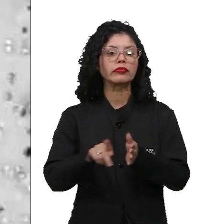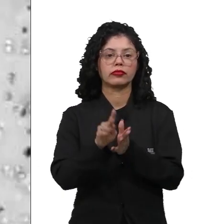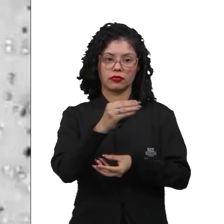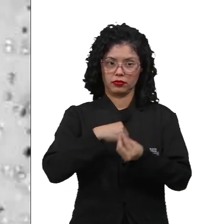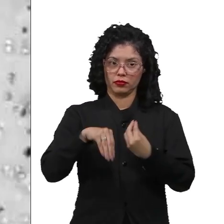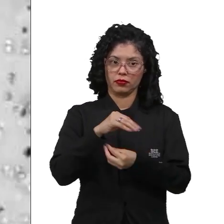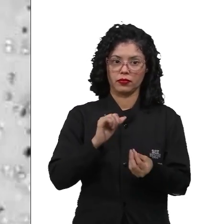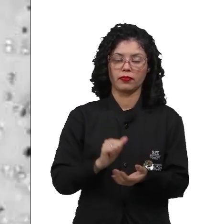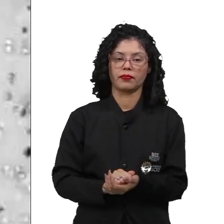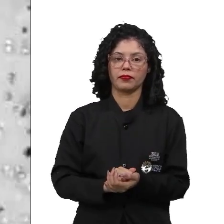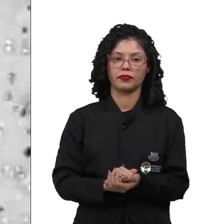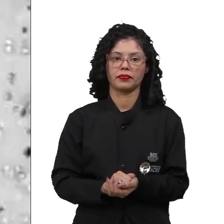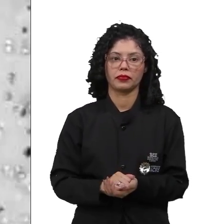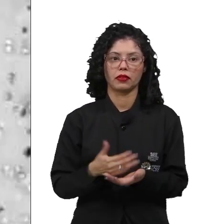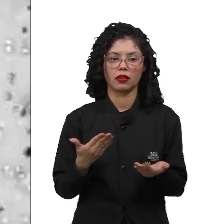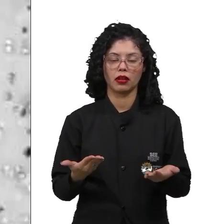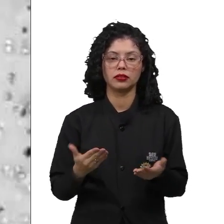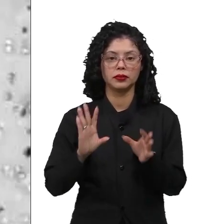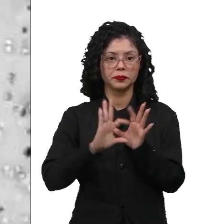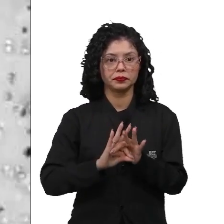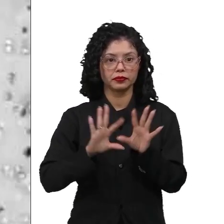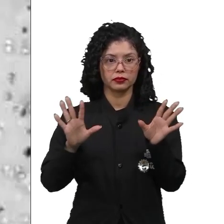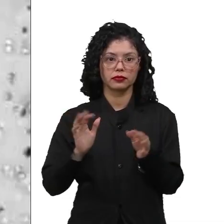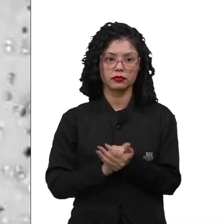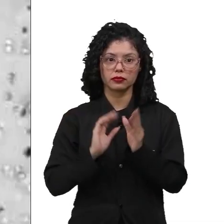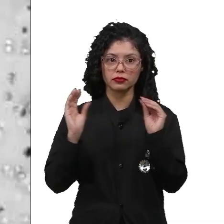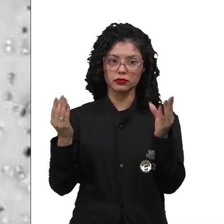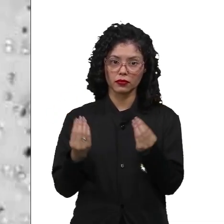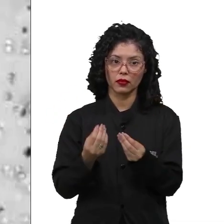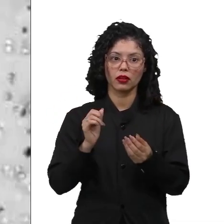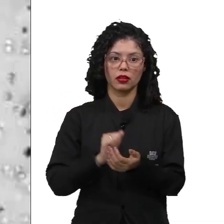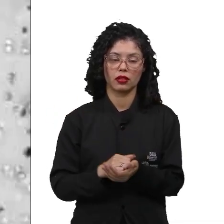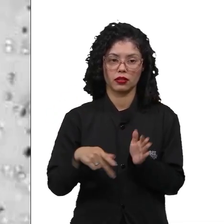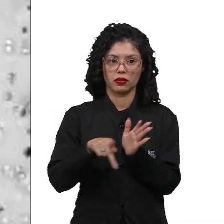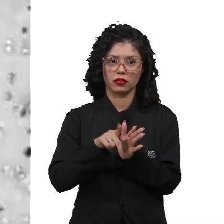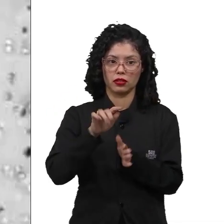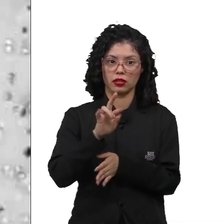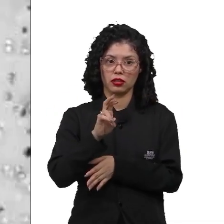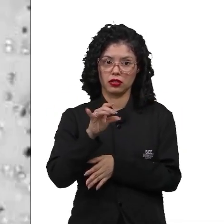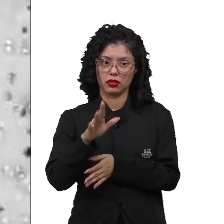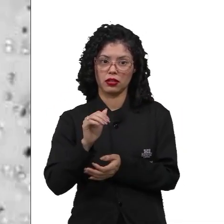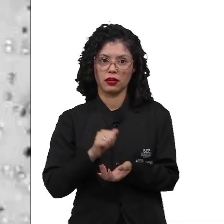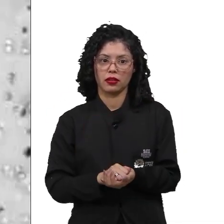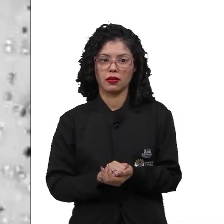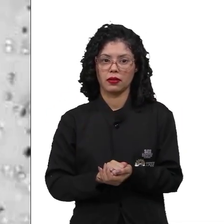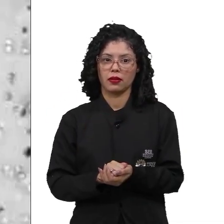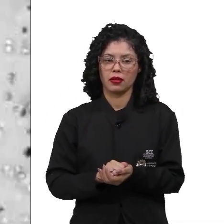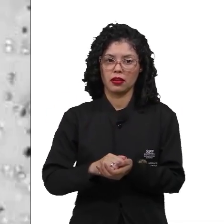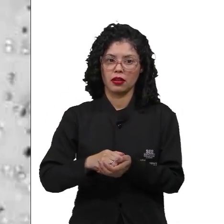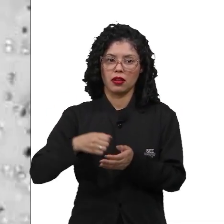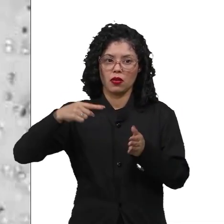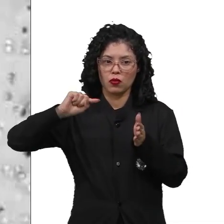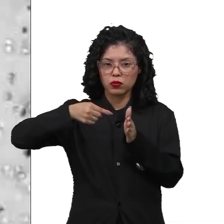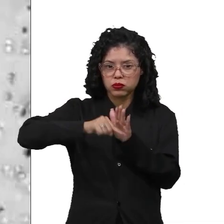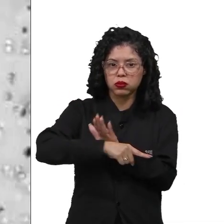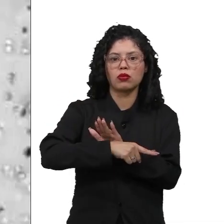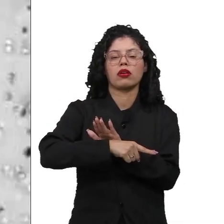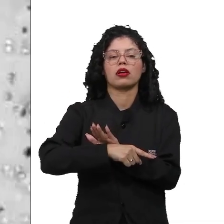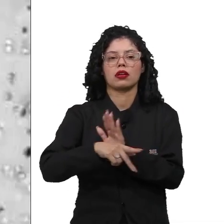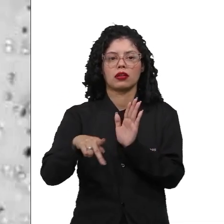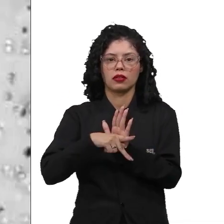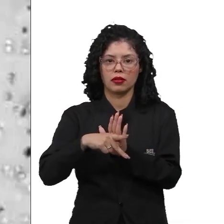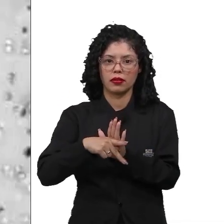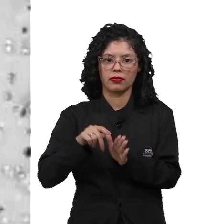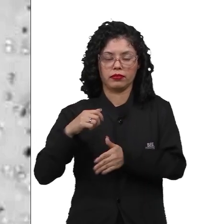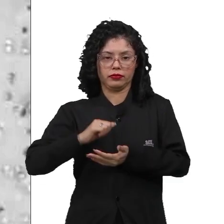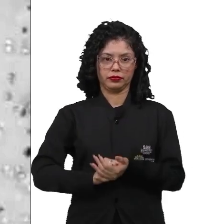reações alérgicas. Então, eles vão liberar o quê? Substâncias tóxicas, né? E os seus grânulos vão o quê? Vão perfurar a superfície ali